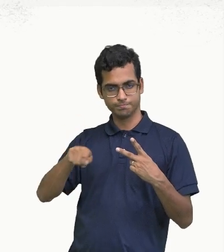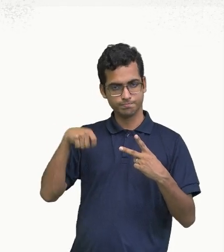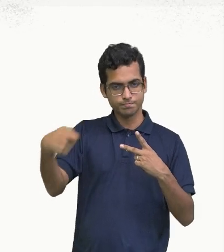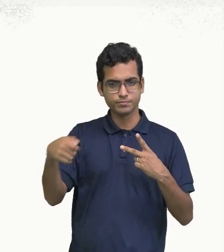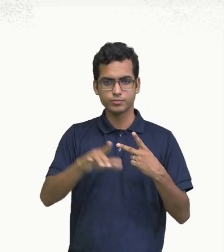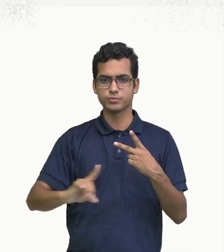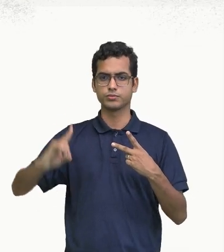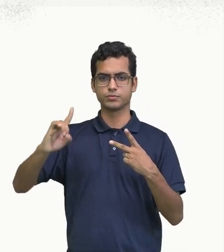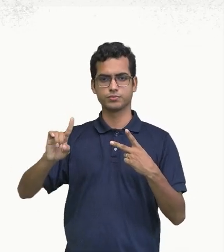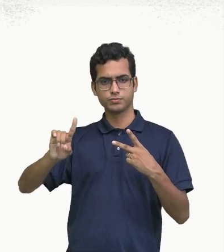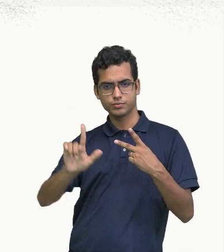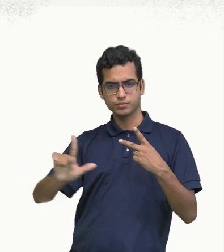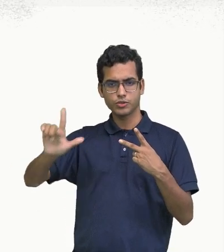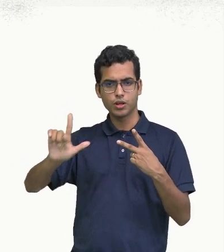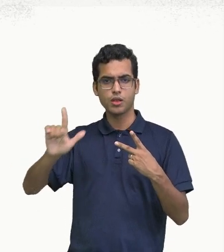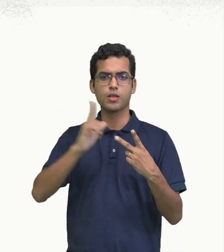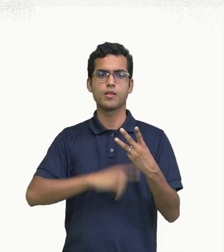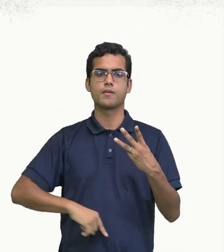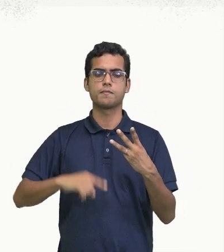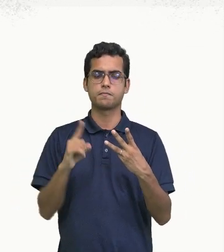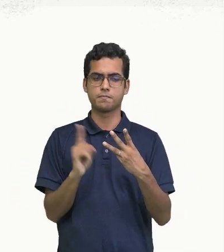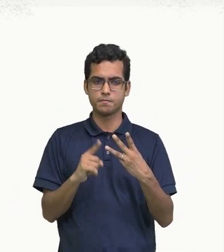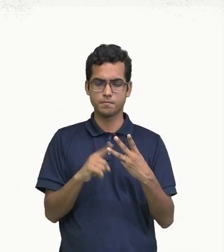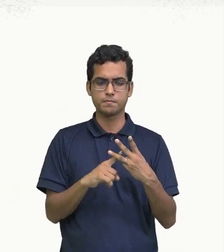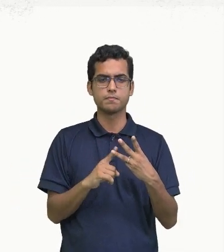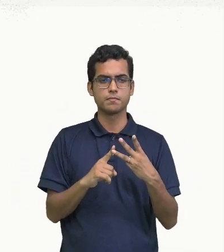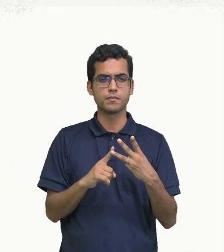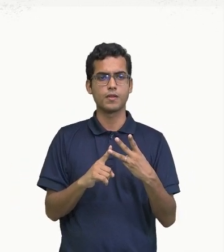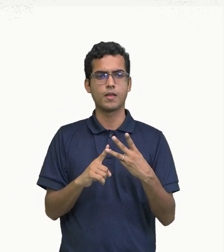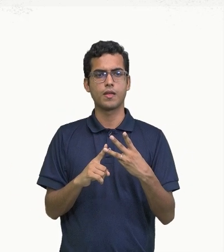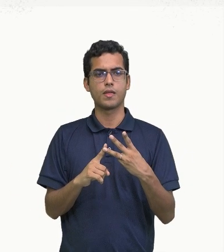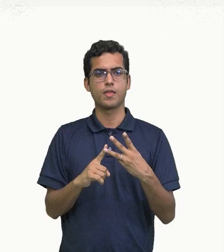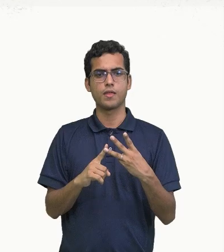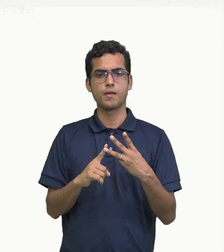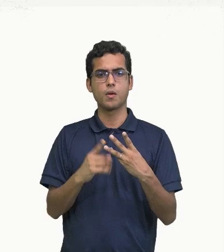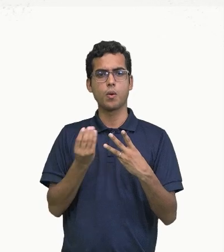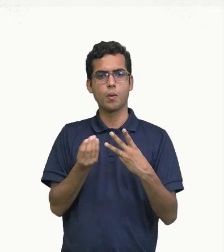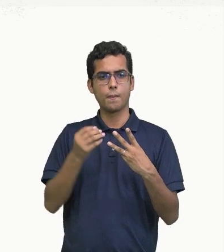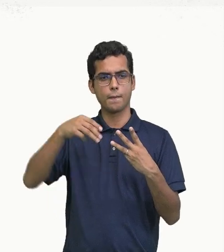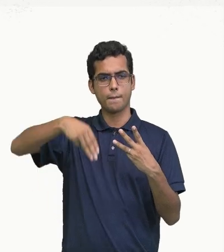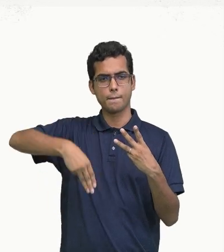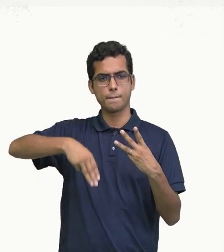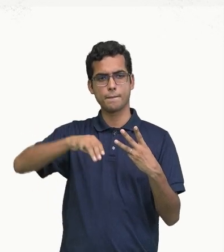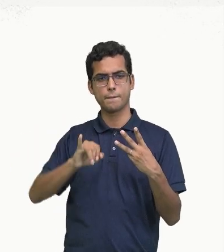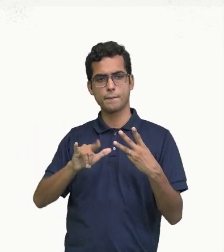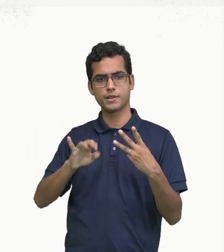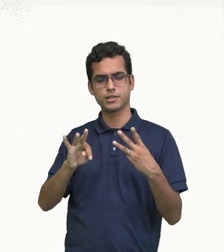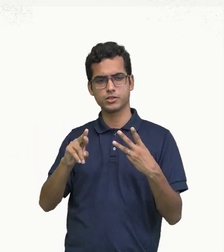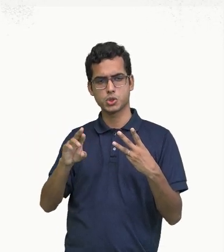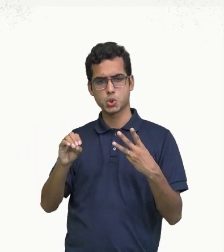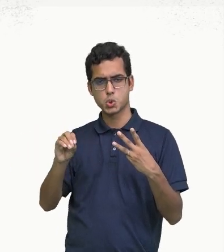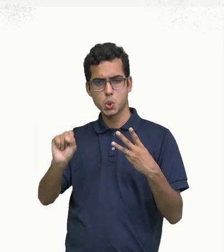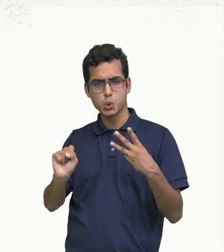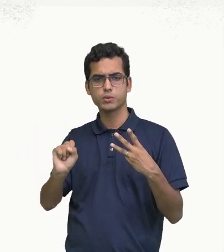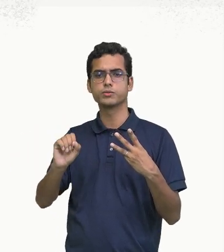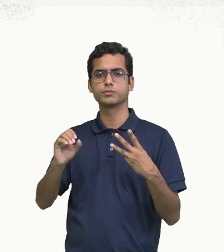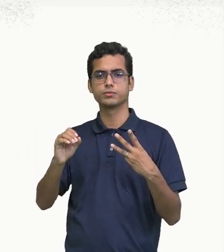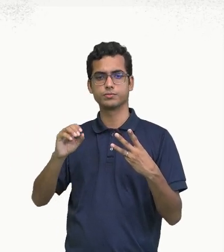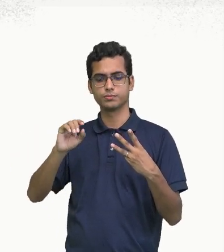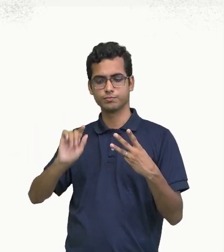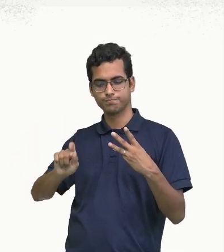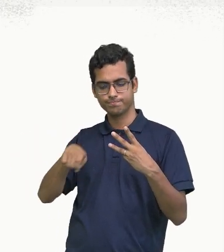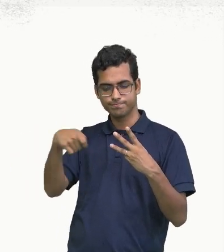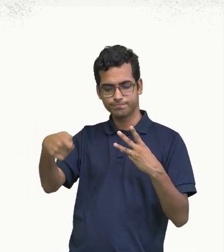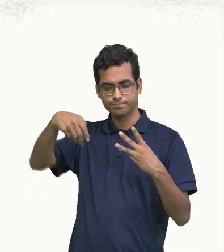capacidade não pode aparecer ali em metro cúbico? Sabe por quê? No nosso dia a dia, o que é que a gente mais usa